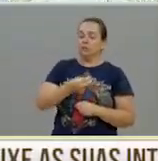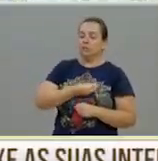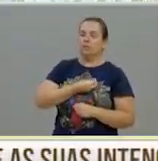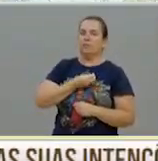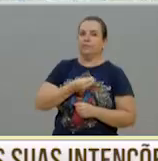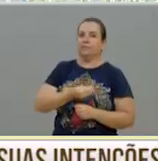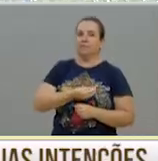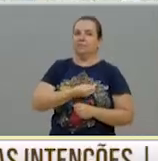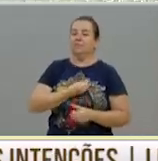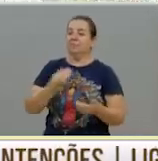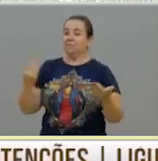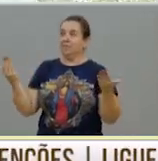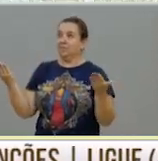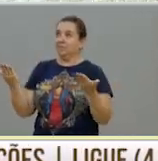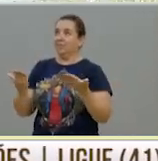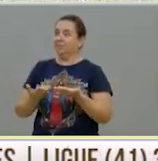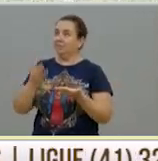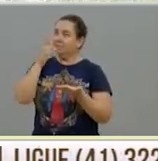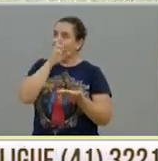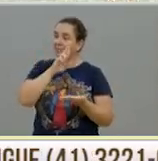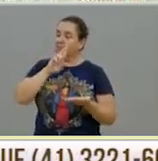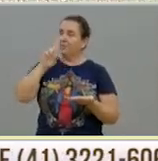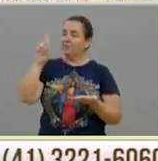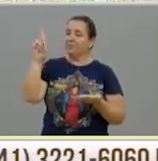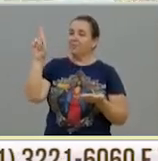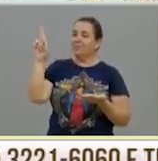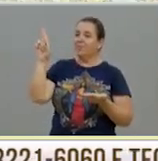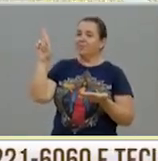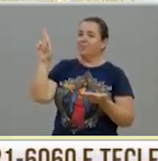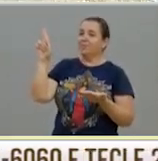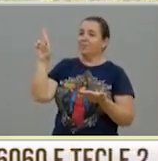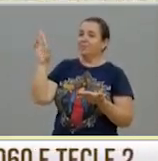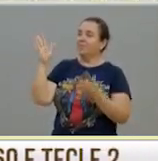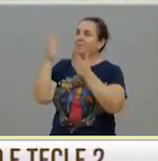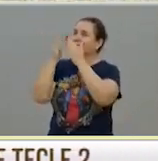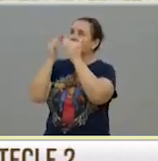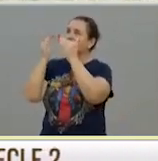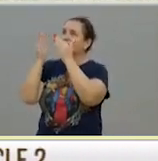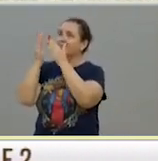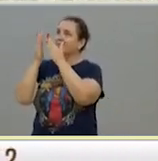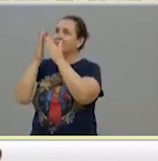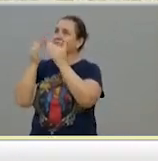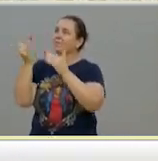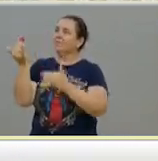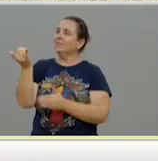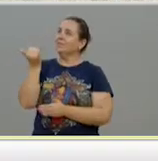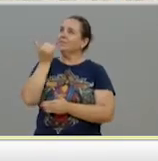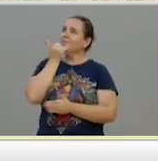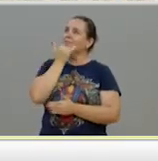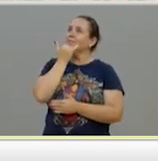Eu vim aqui, Senhor, pedir